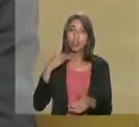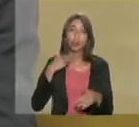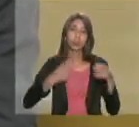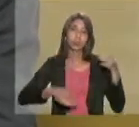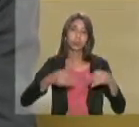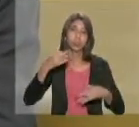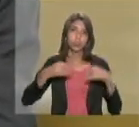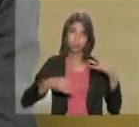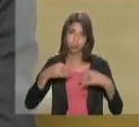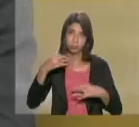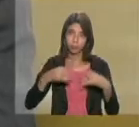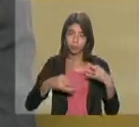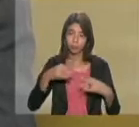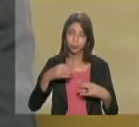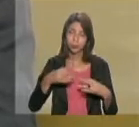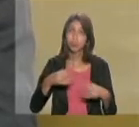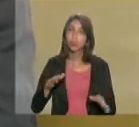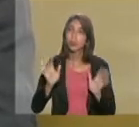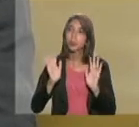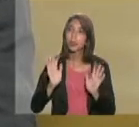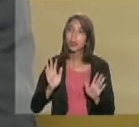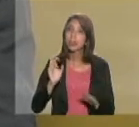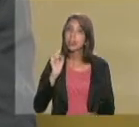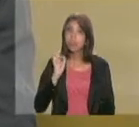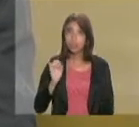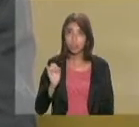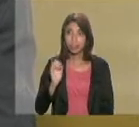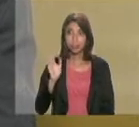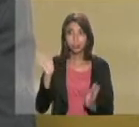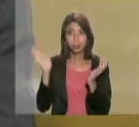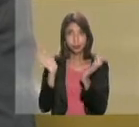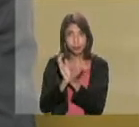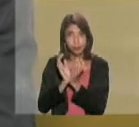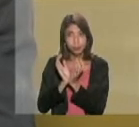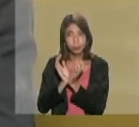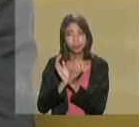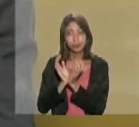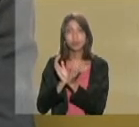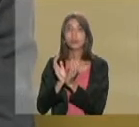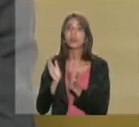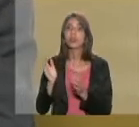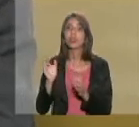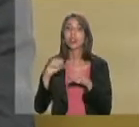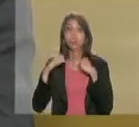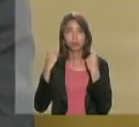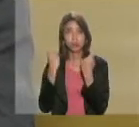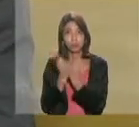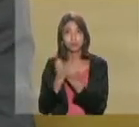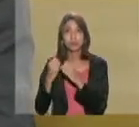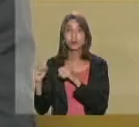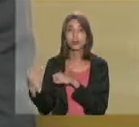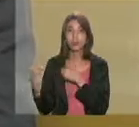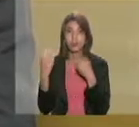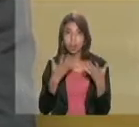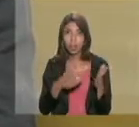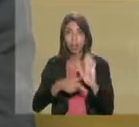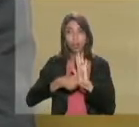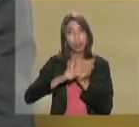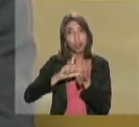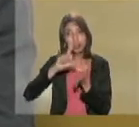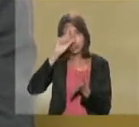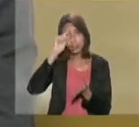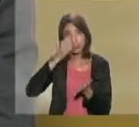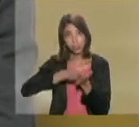na justiça. Mas se a concessionária entrega o Maracanã antes